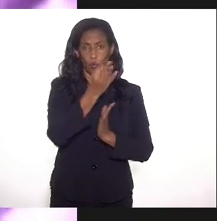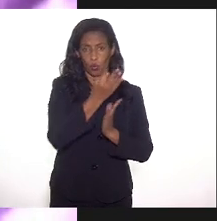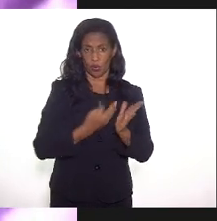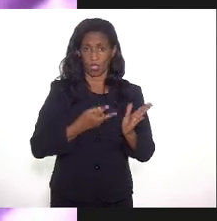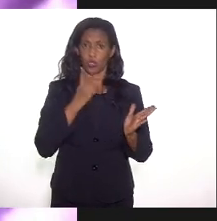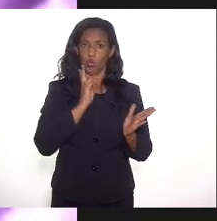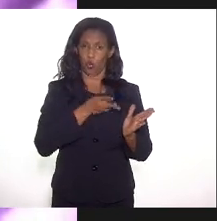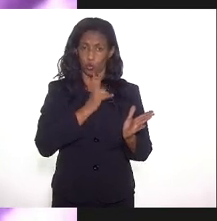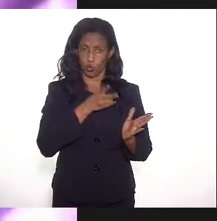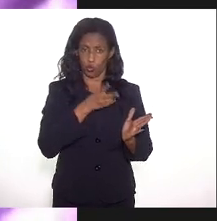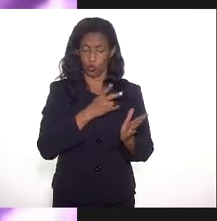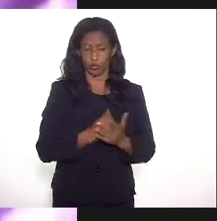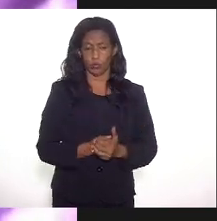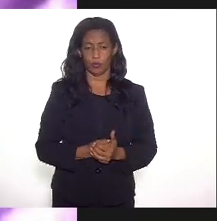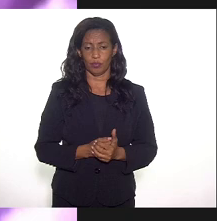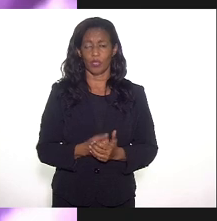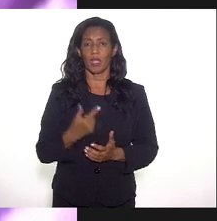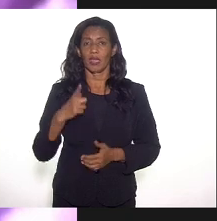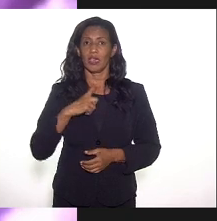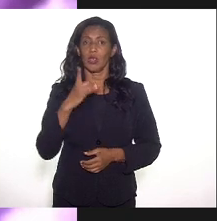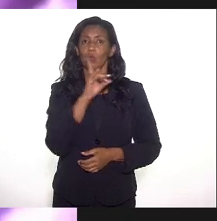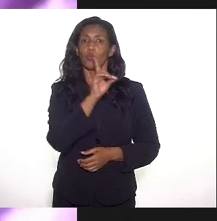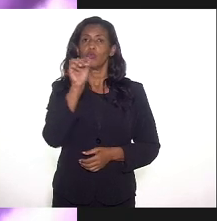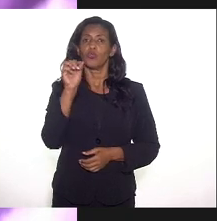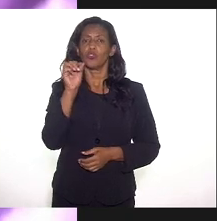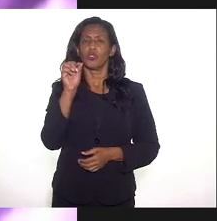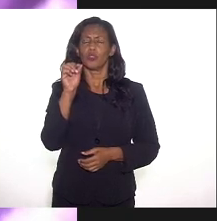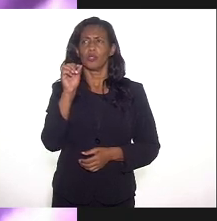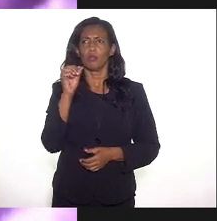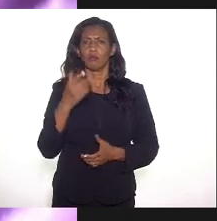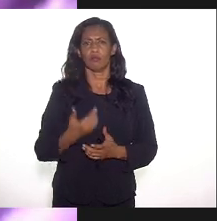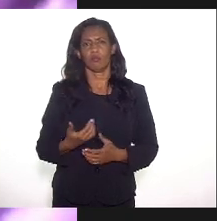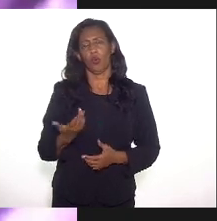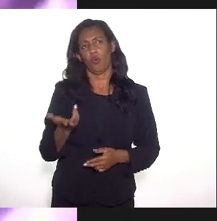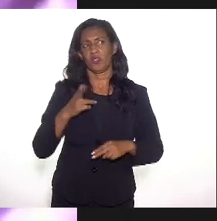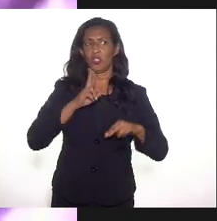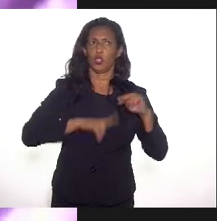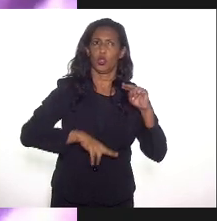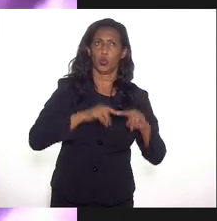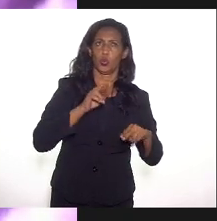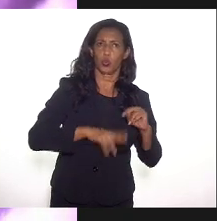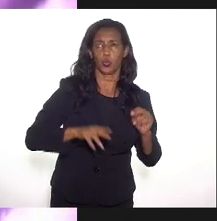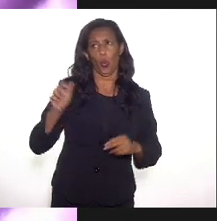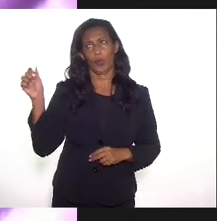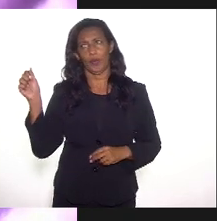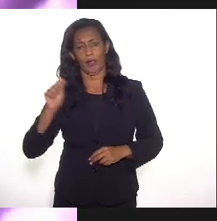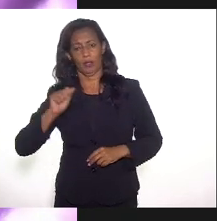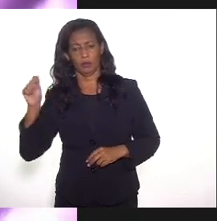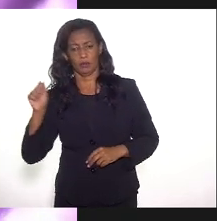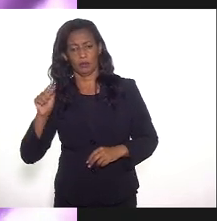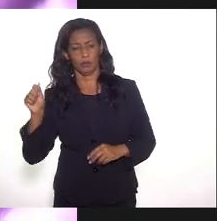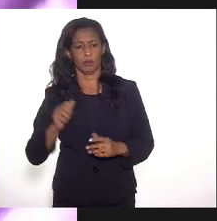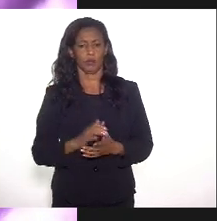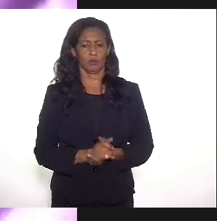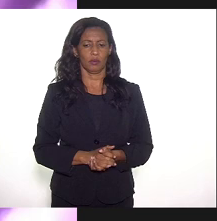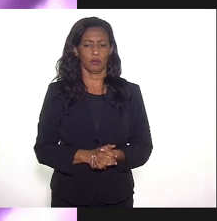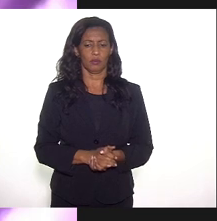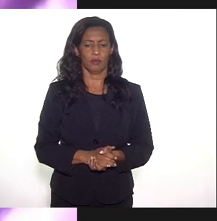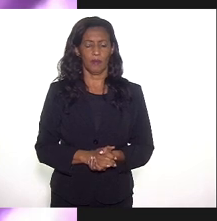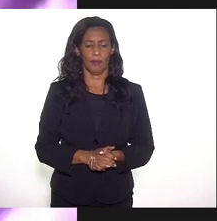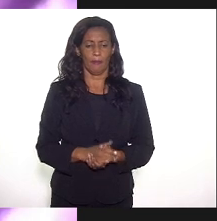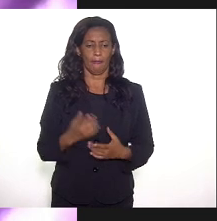permanecer a anuidade, ter uma data, se a data é em junho ou em agosto, né?